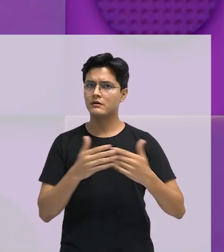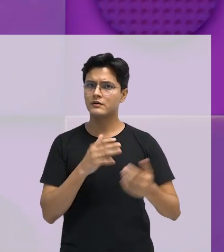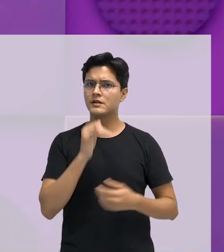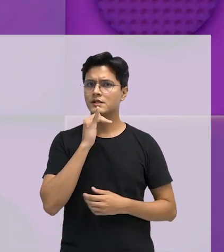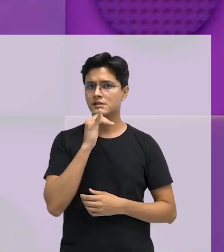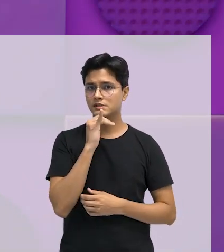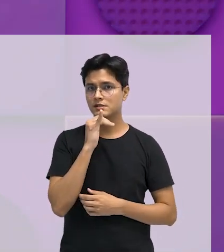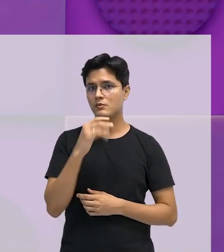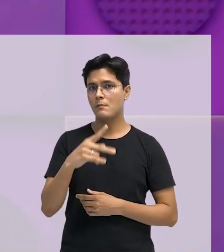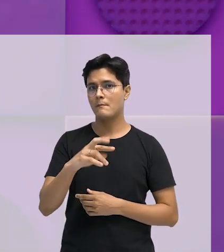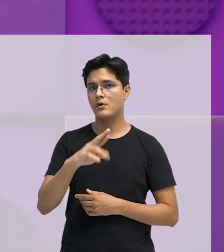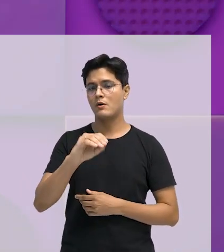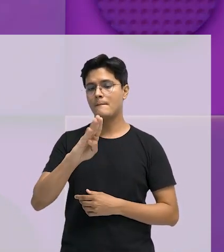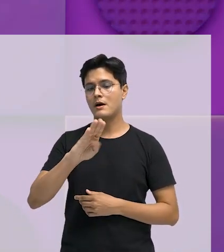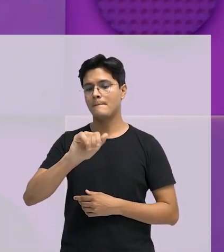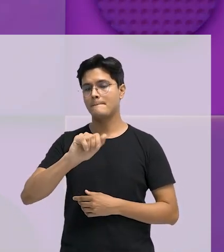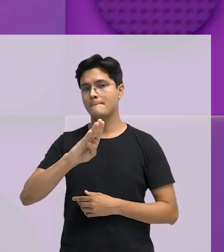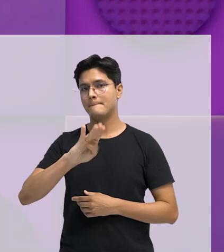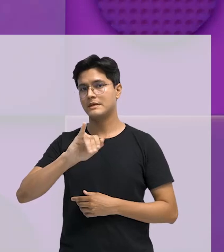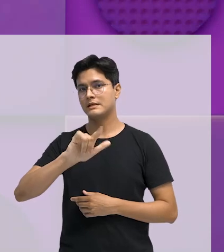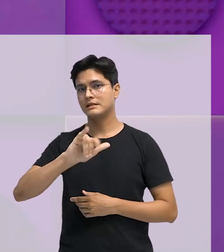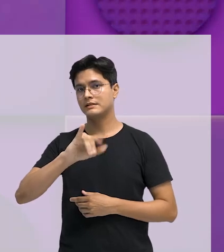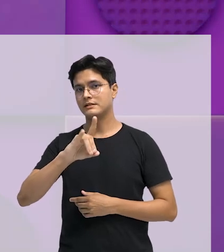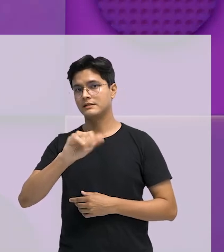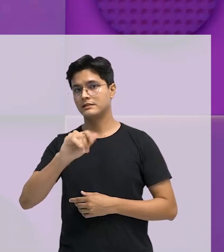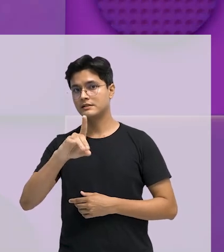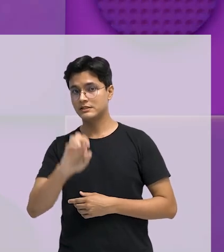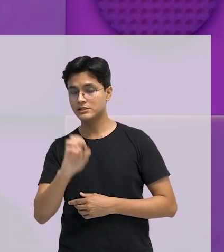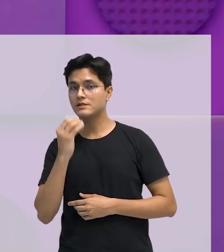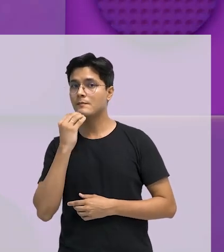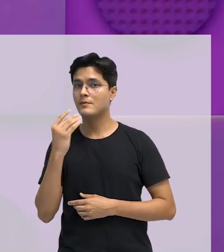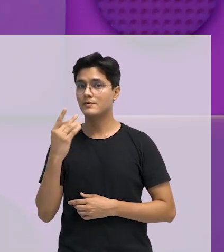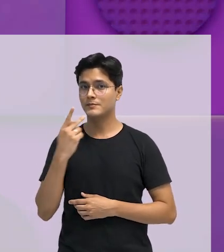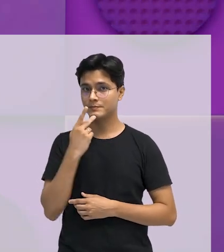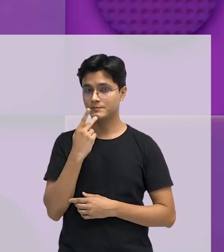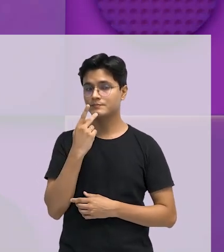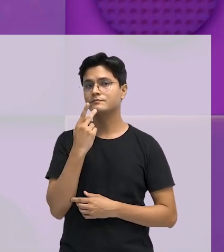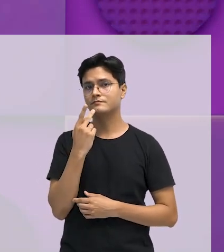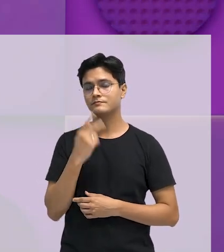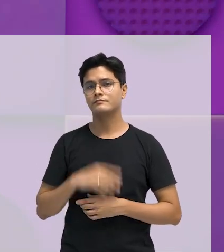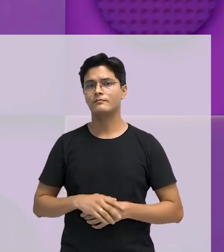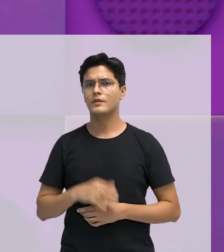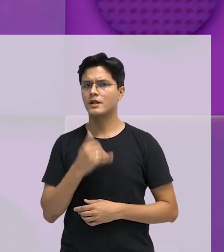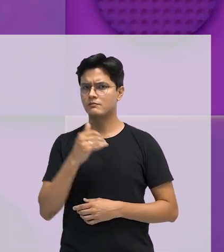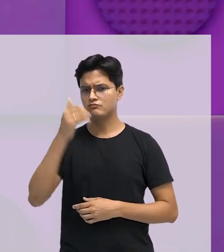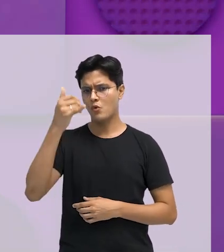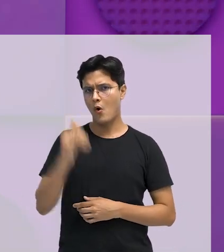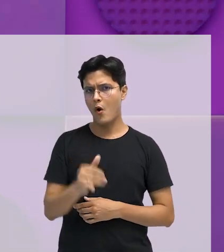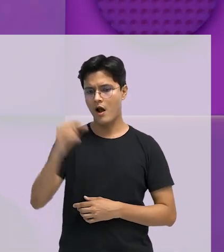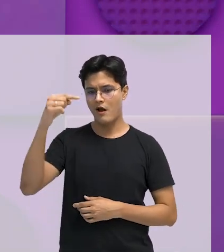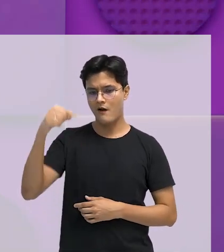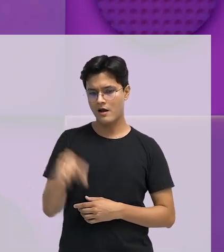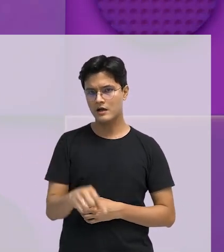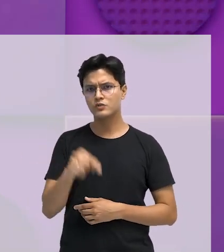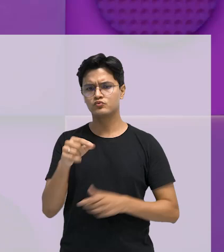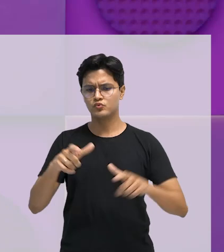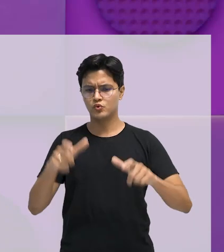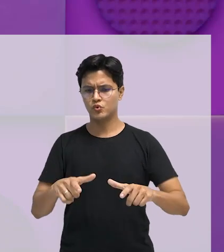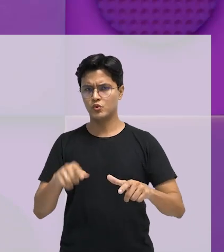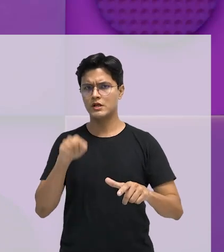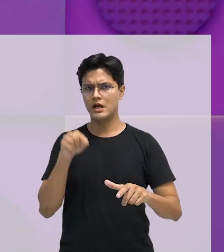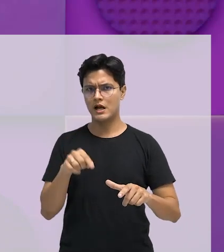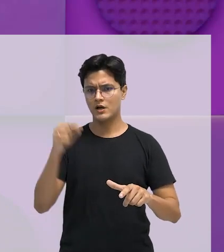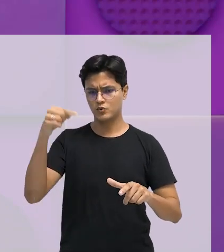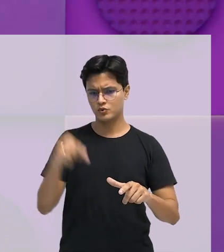de probabilidade. Quem já não ouviu aquela frase, né? Um raio nunca cai no mesmo lugar. Será que